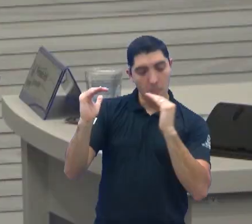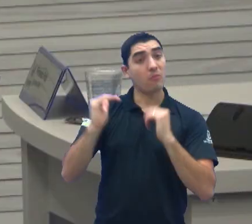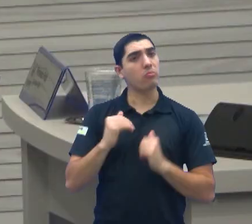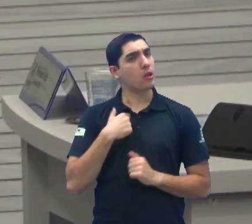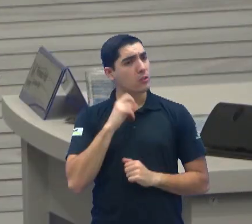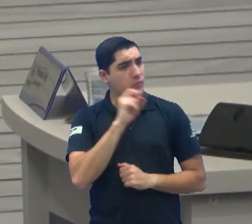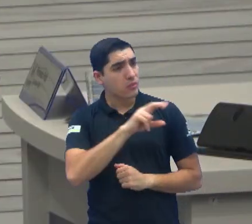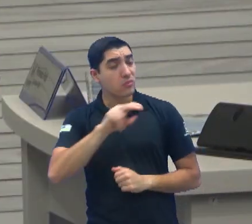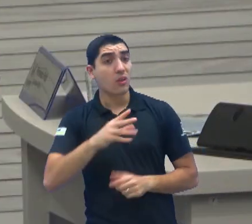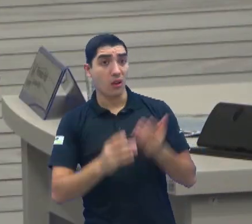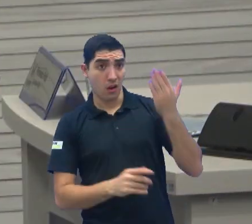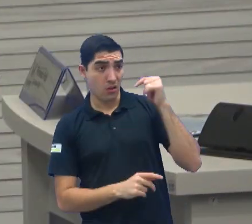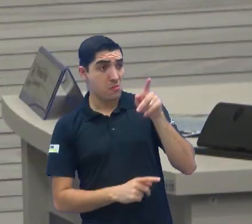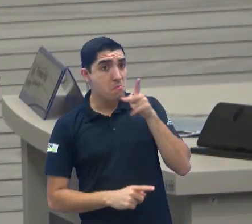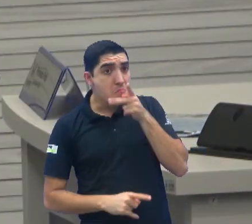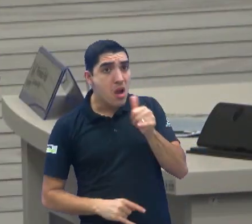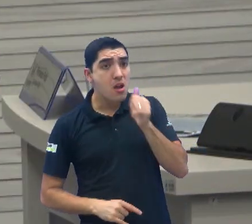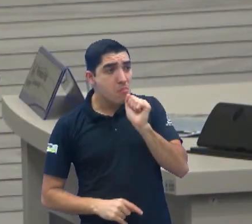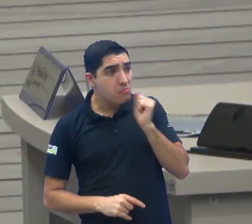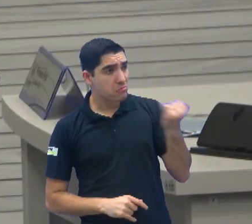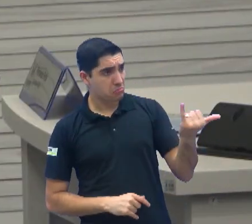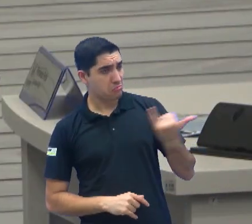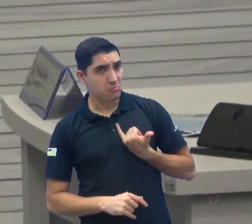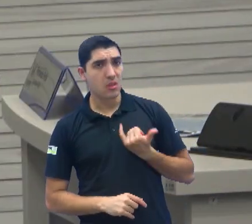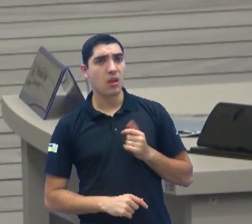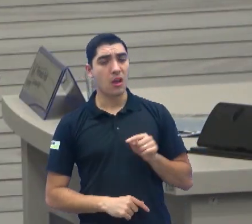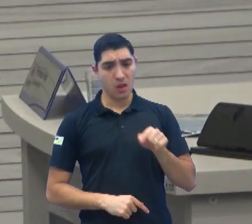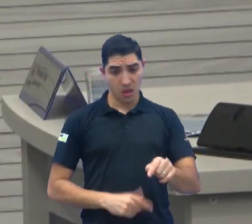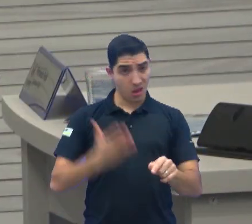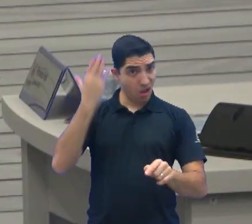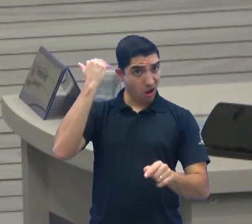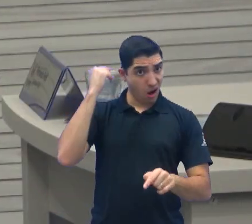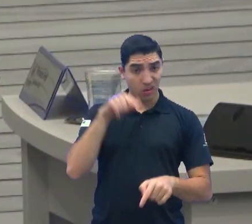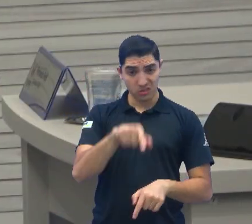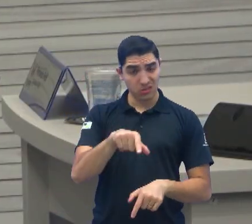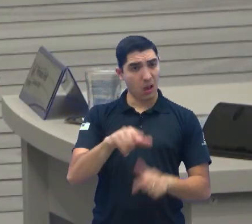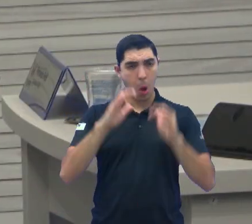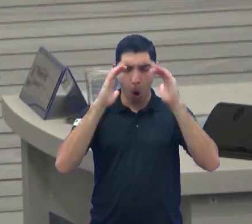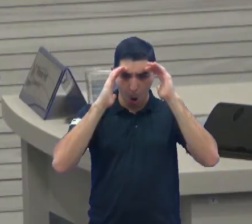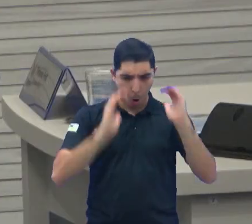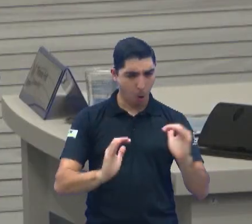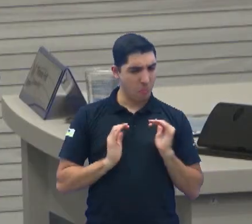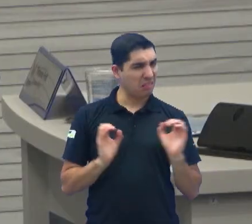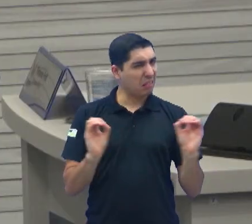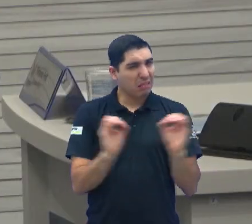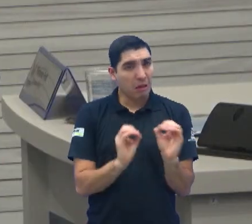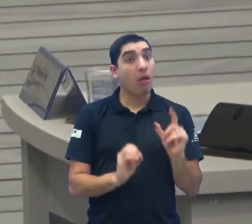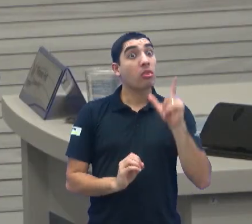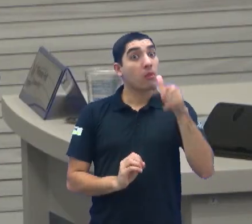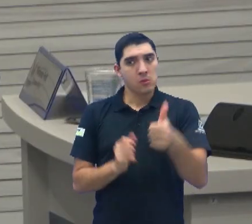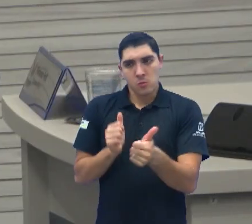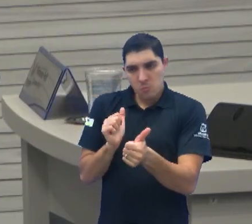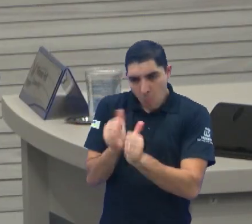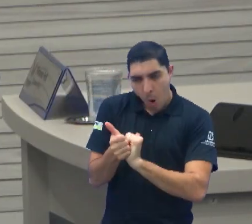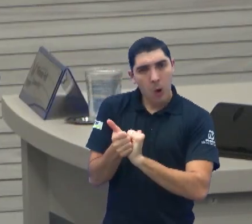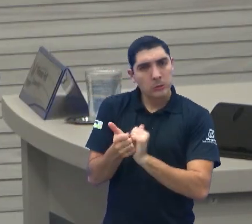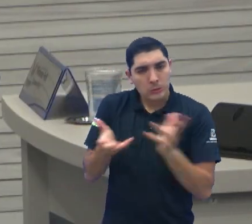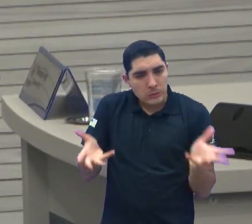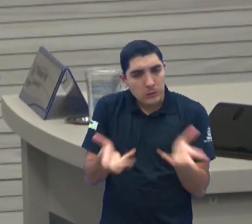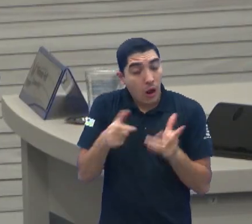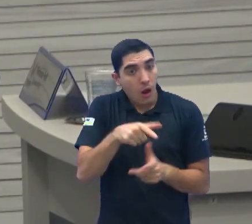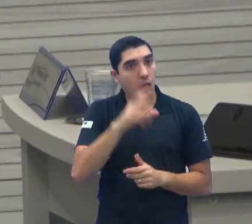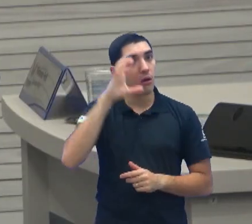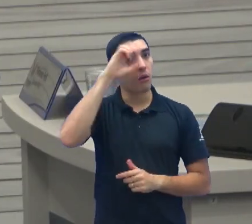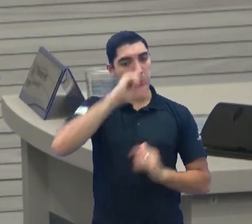muita obediência em casa, mas a partir de fazer esse esporte, essa criança, ela mudou o jeito dela em